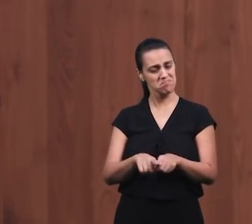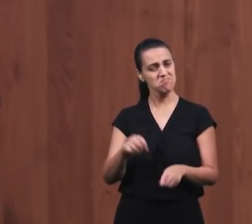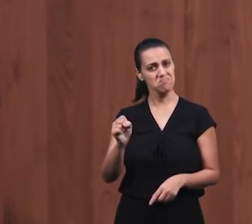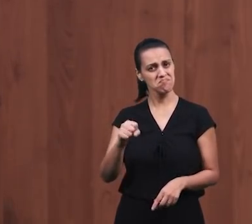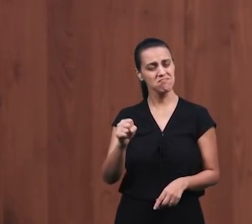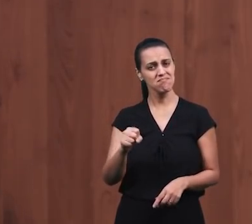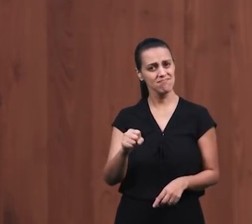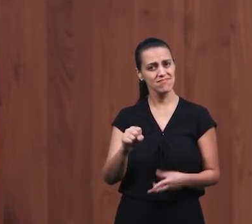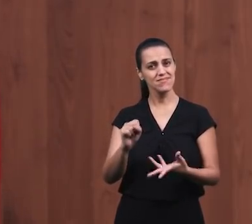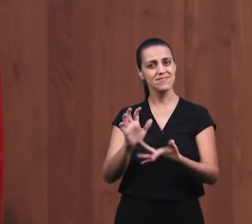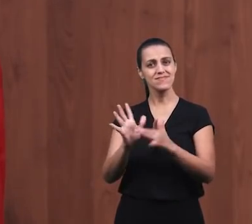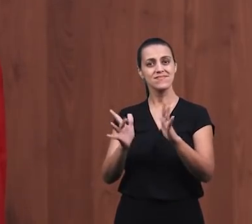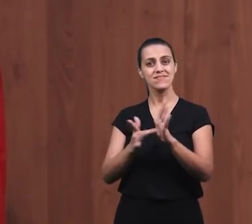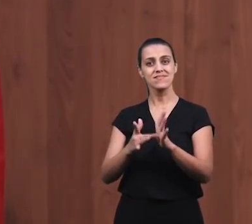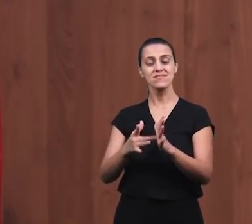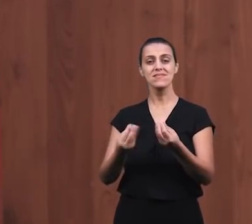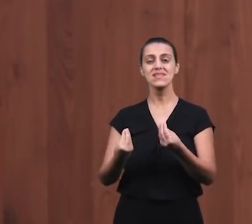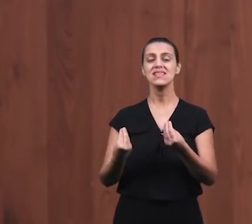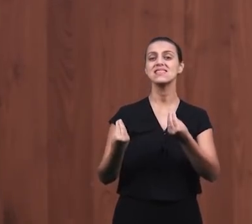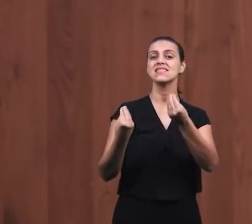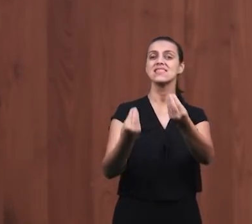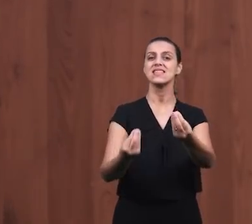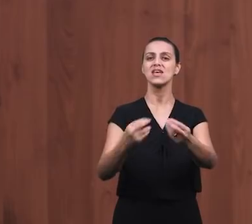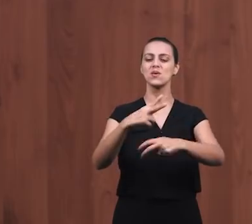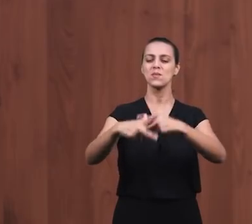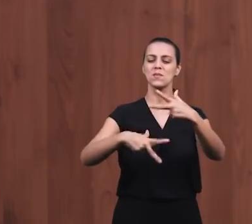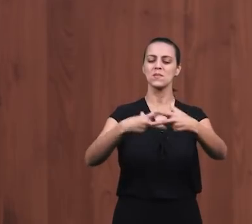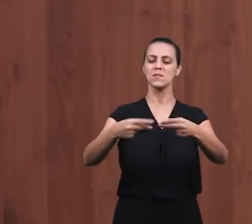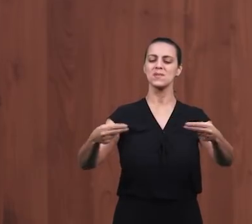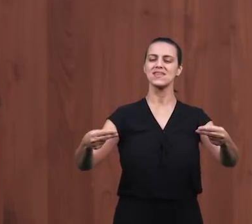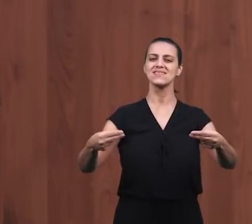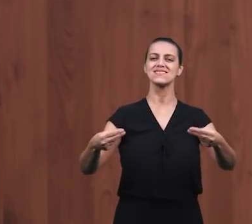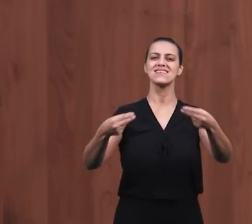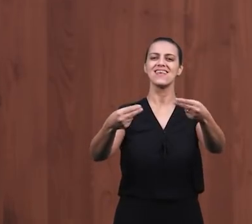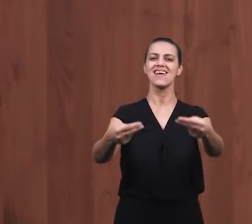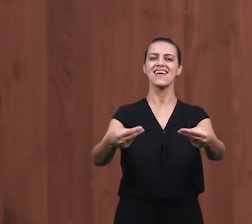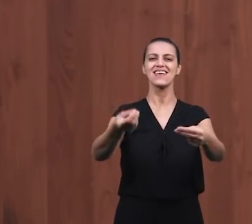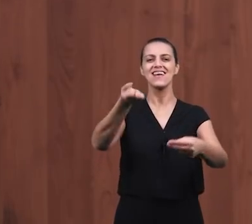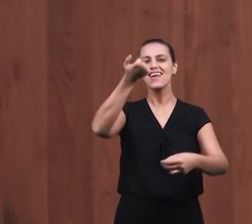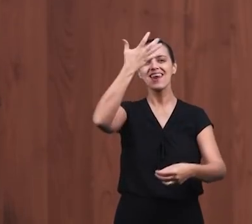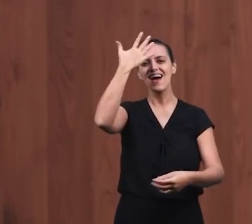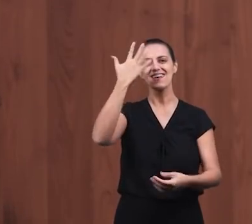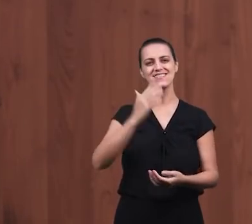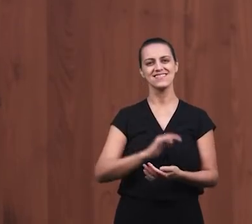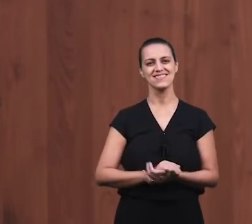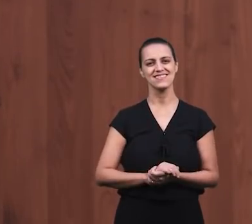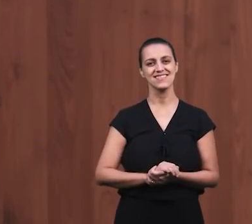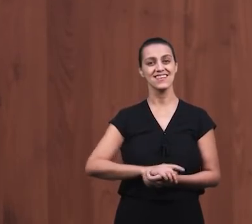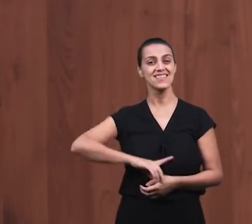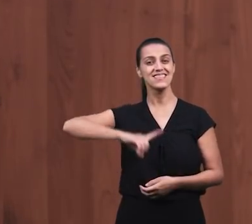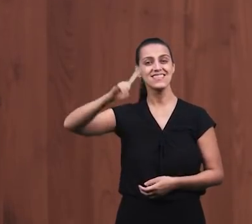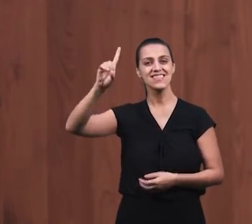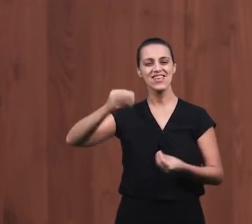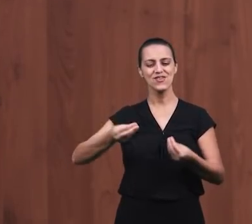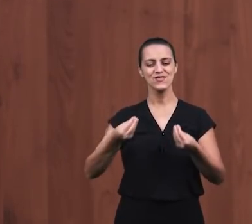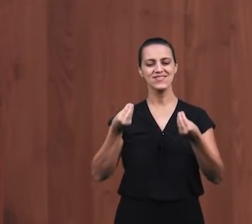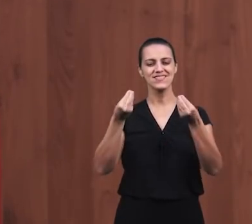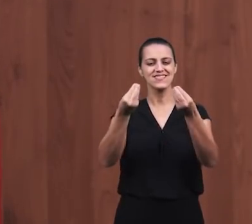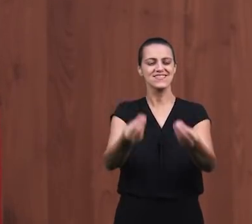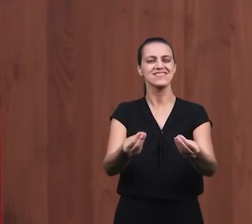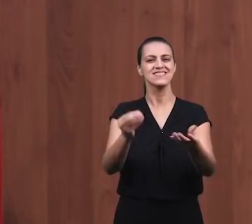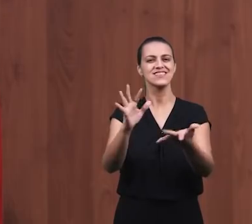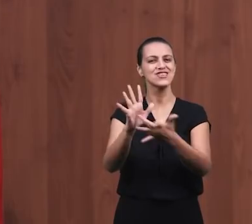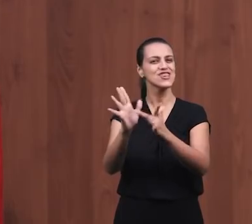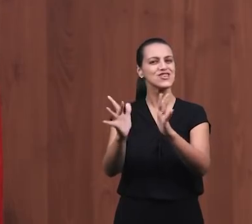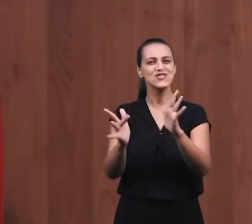aula. Jesus, ele te deu de presente a graça, você não merecia, mas Deus deu